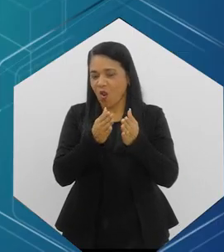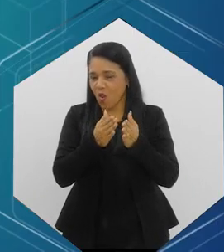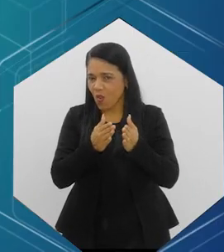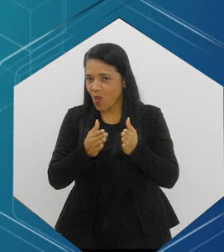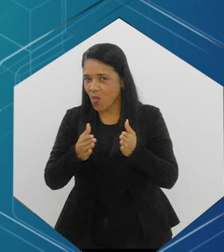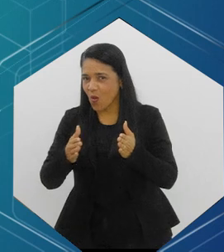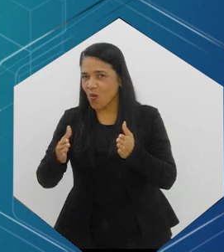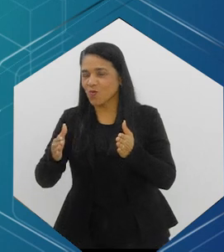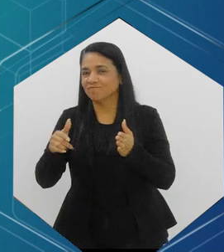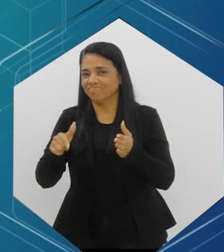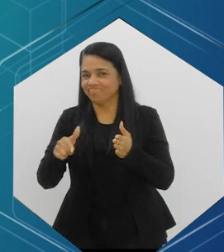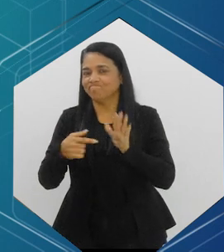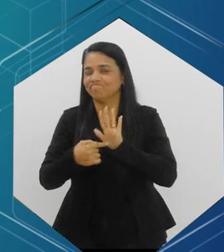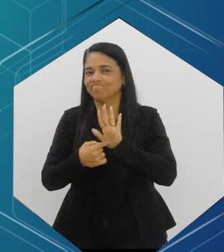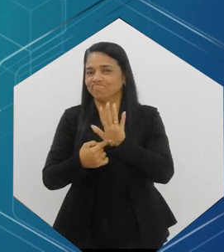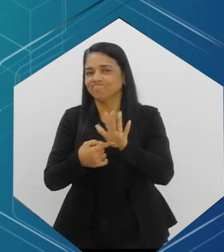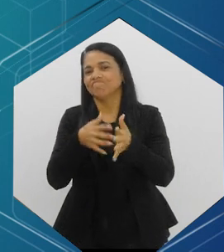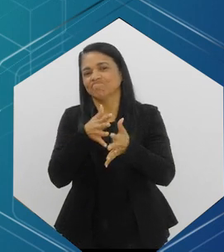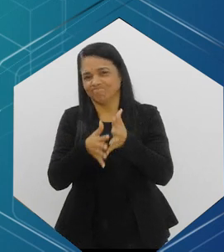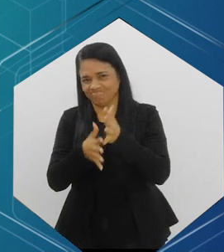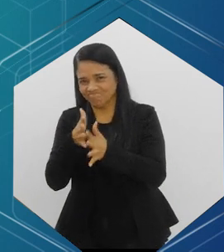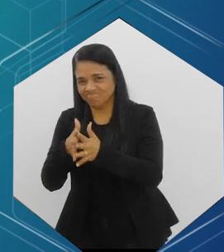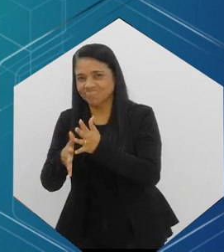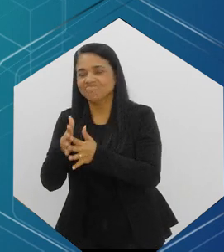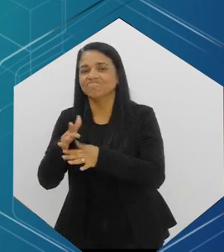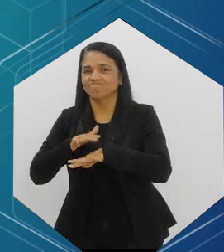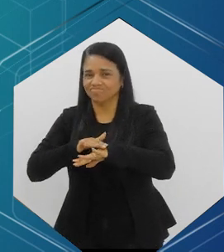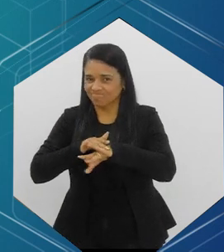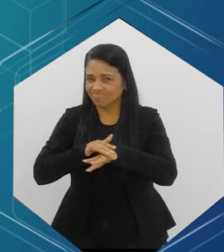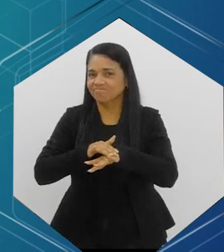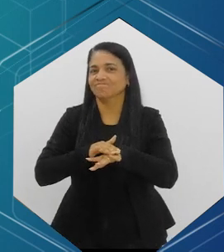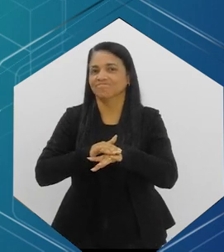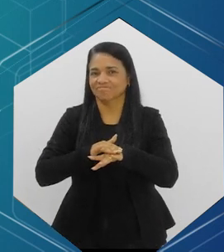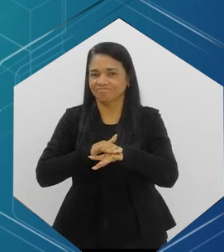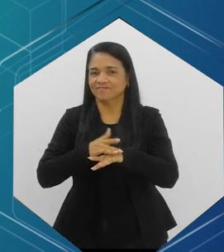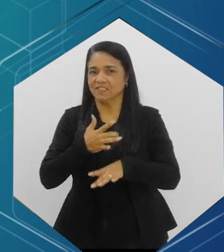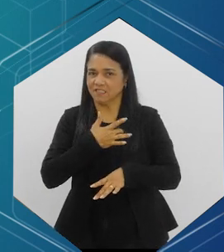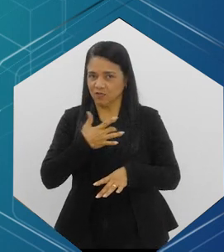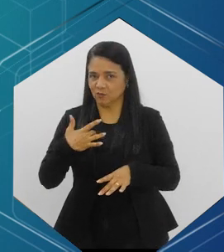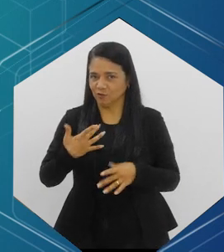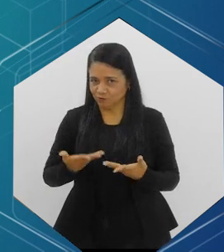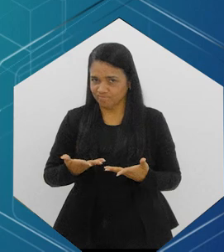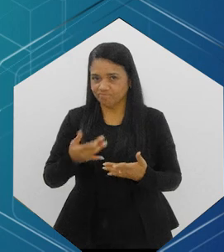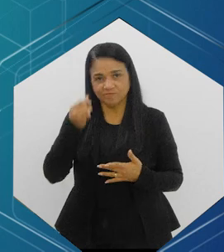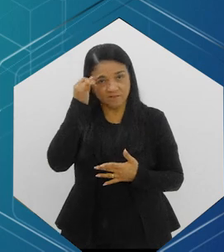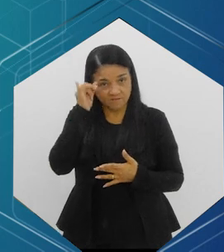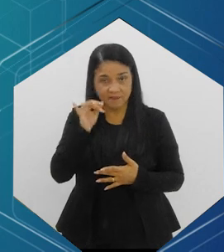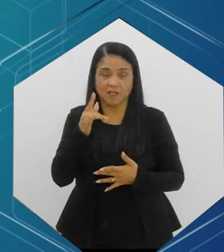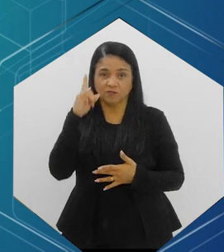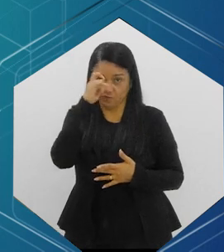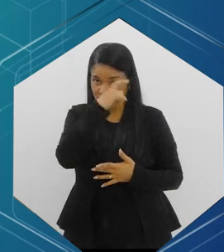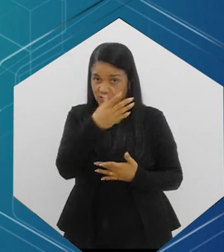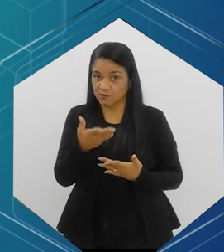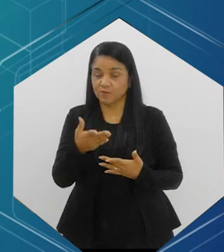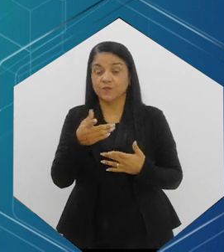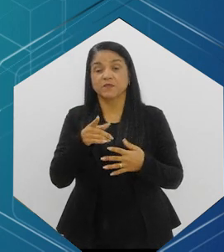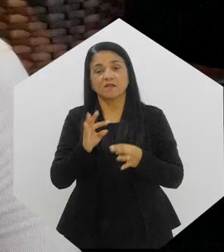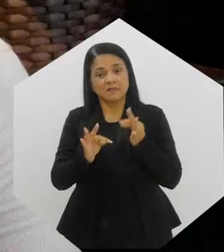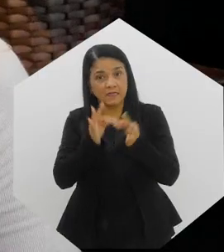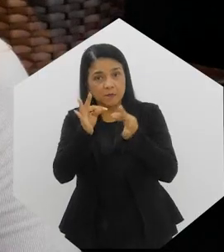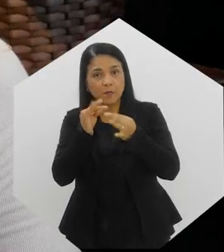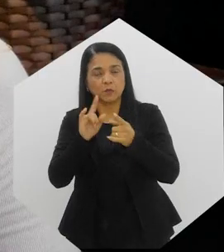tempo, vai apresentar complicações difíceis de evitar. É, a gente vai falar sobre